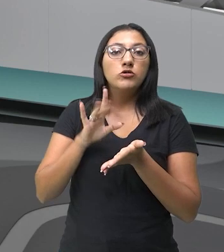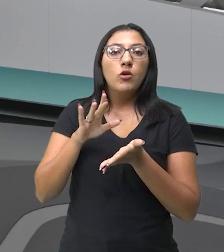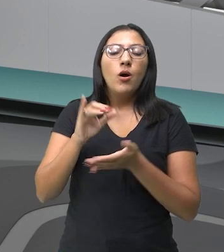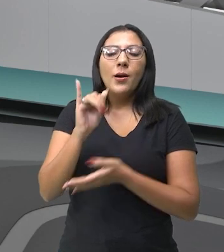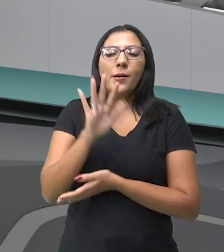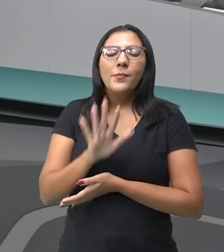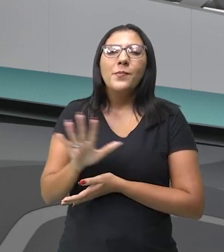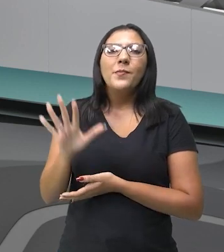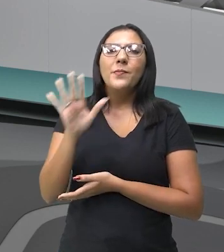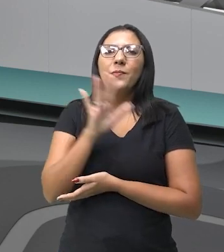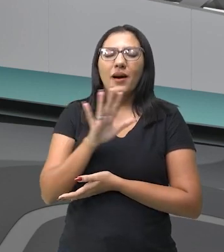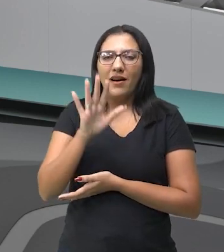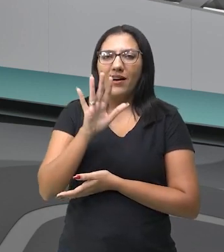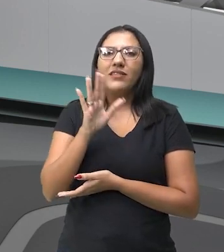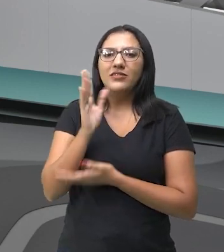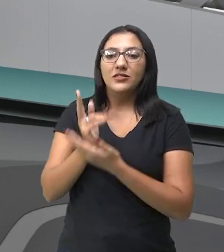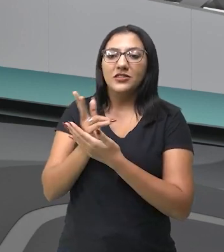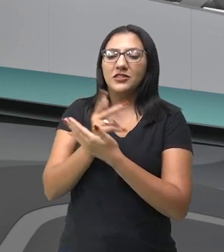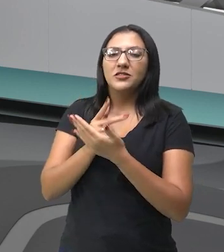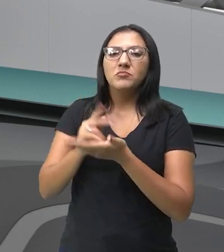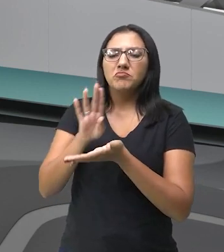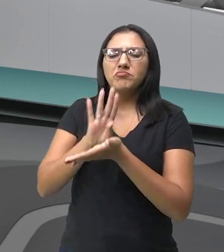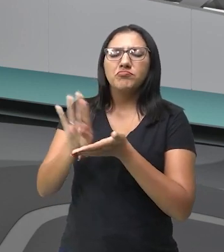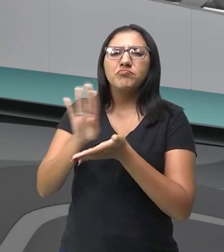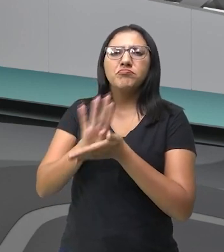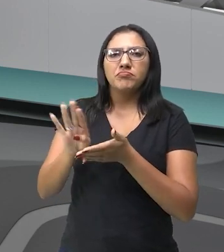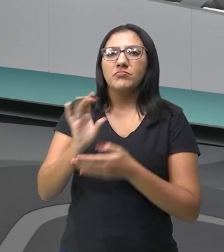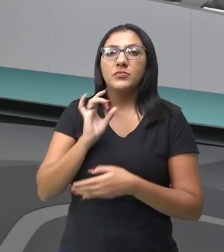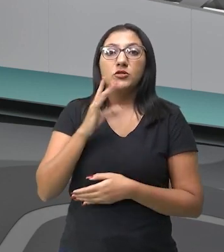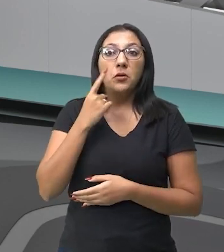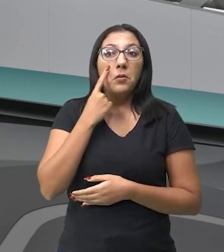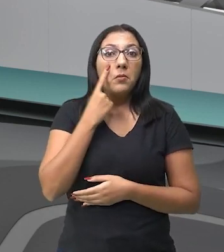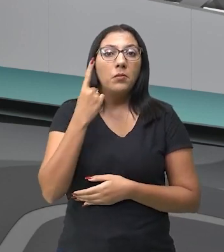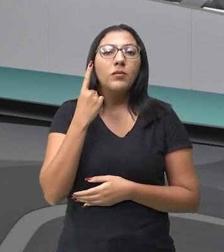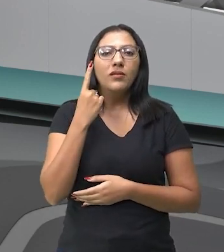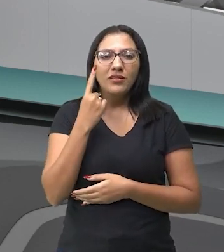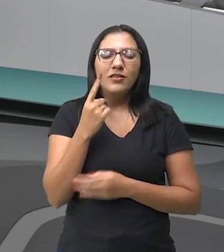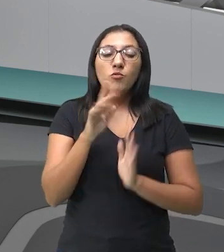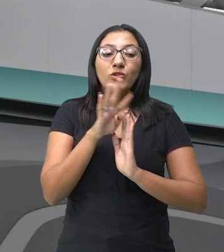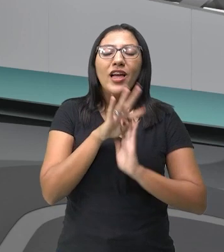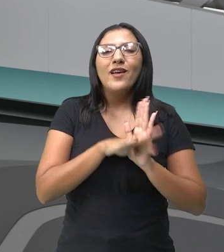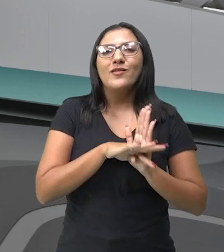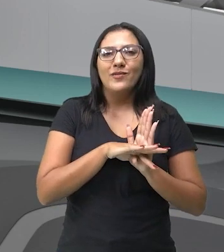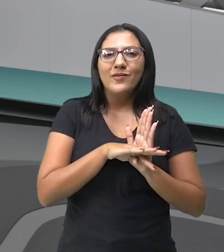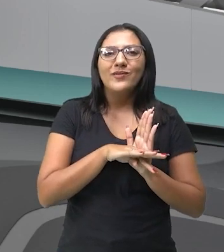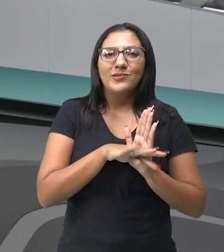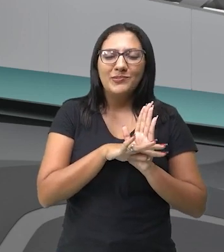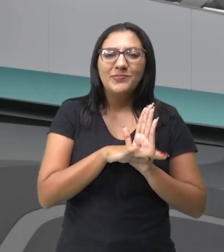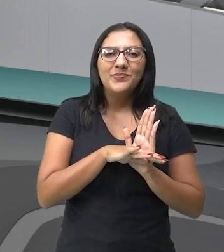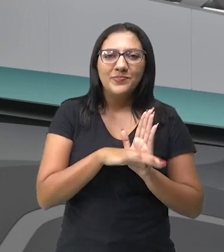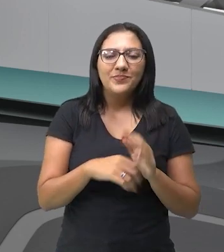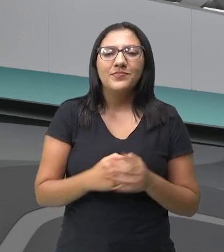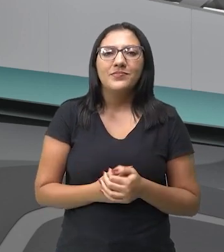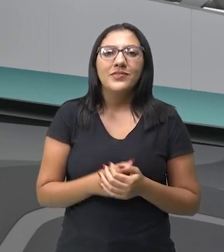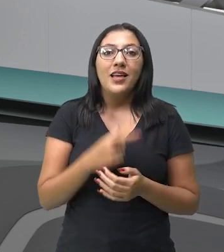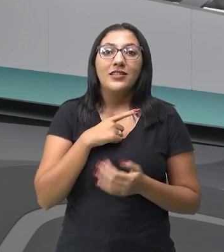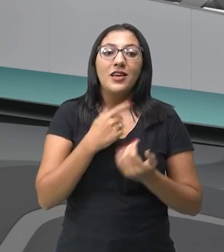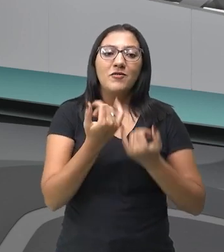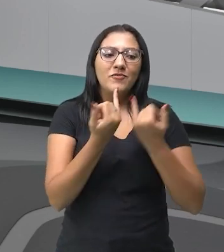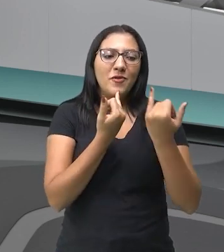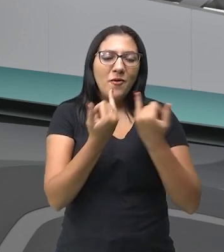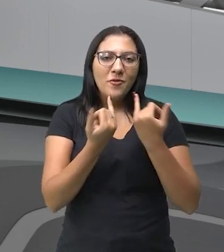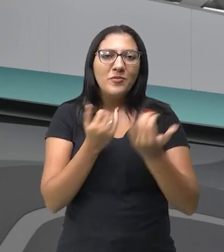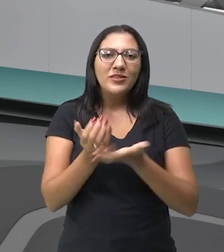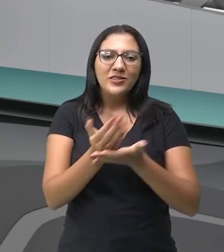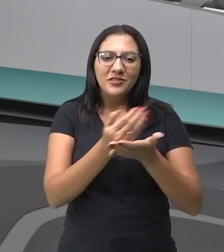as informações numéricas e assim por diante. Ah, professora, as informações numéricas estão aí. Tá